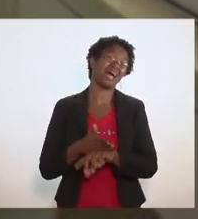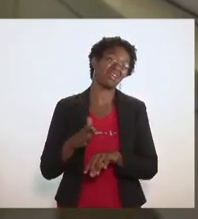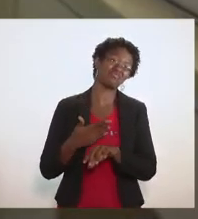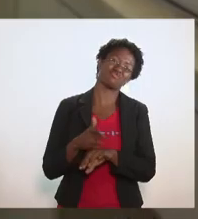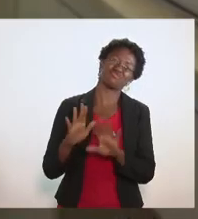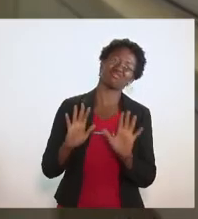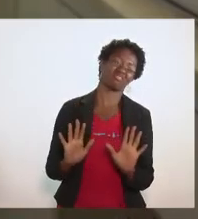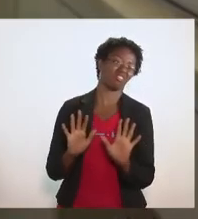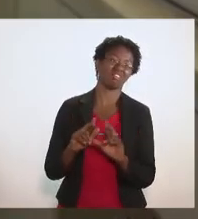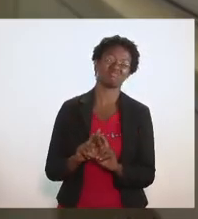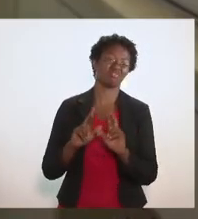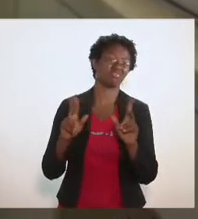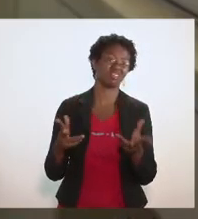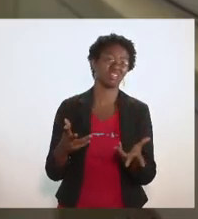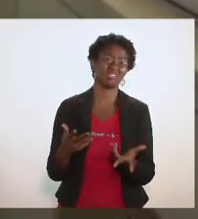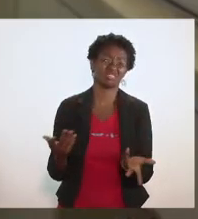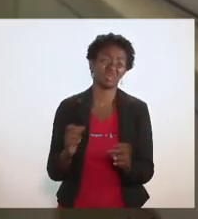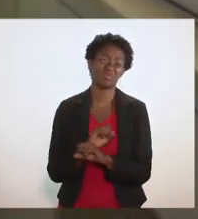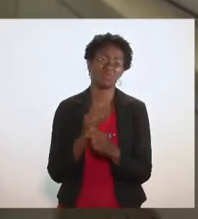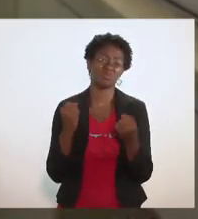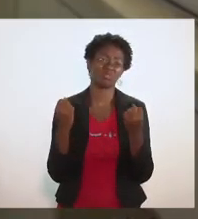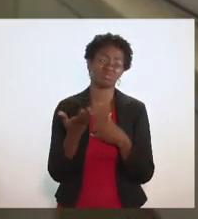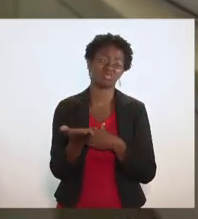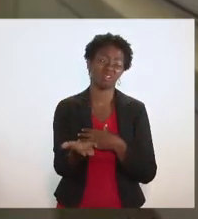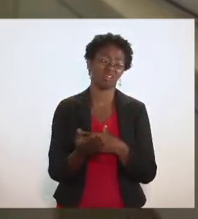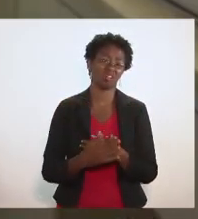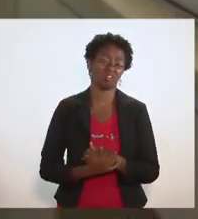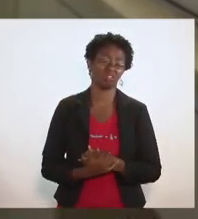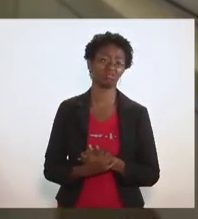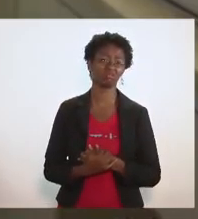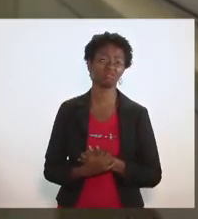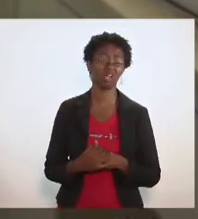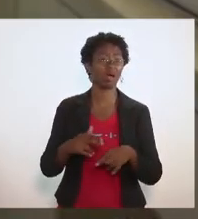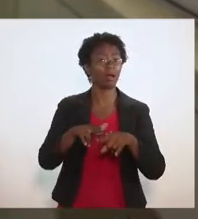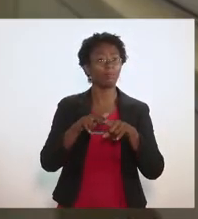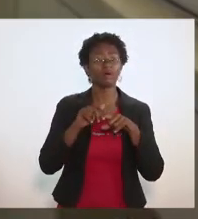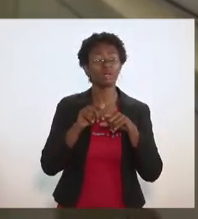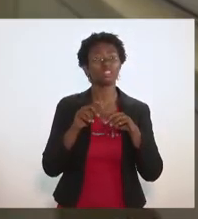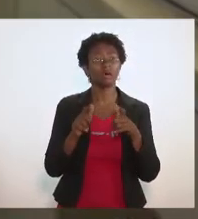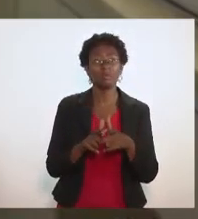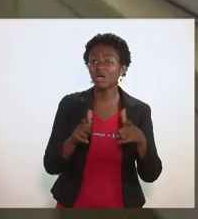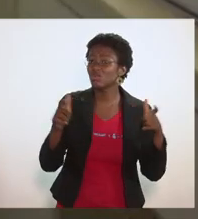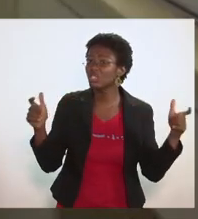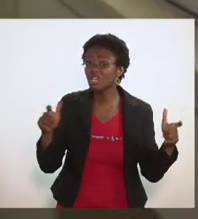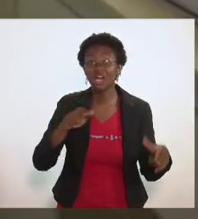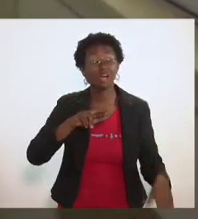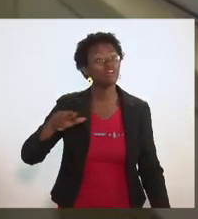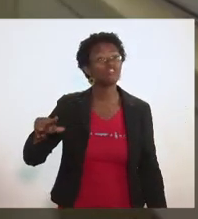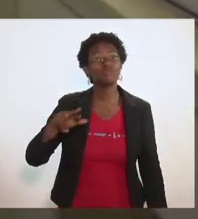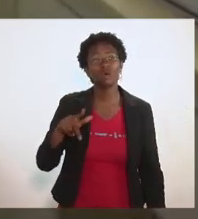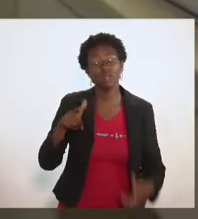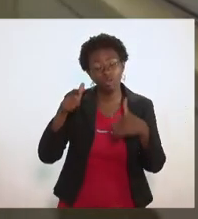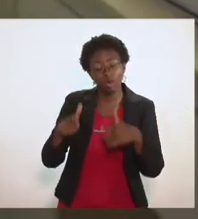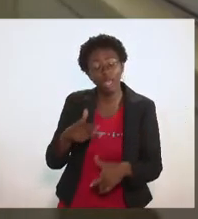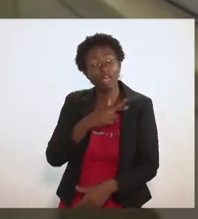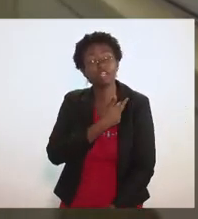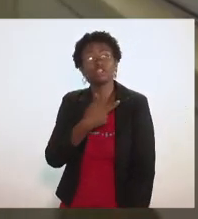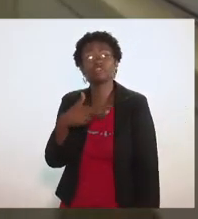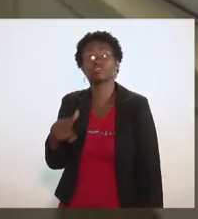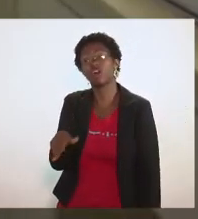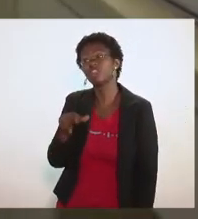precária. Vai fazer tratamento acústico? Então, não é, para mim, uma questão ideológica. É